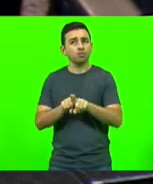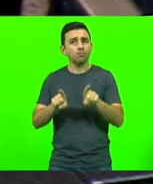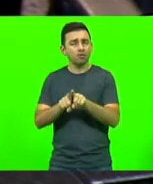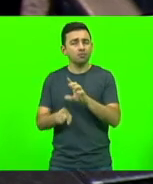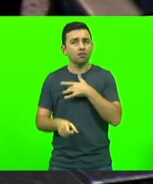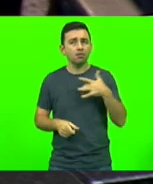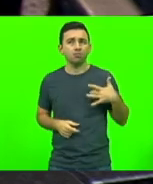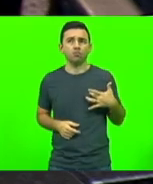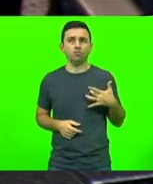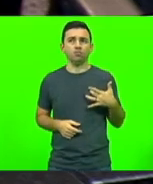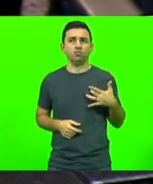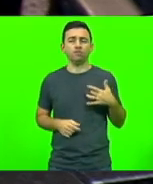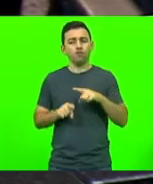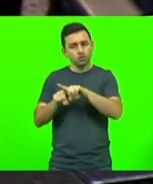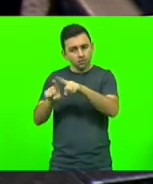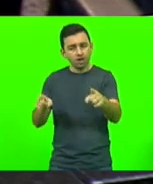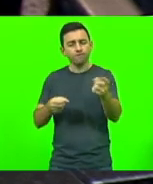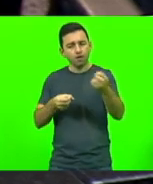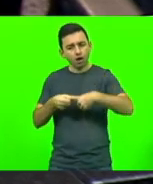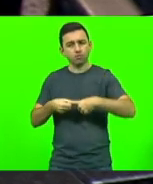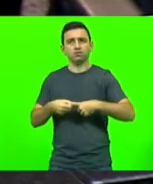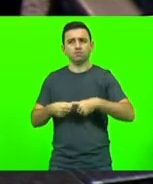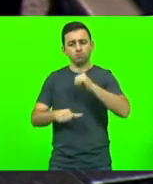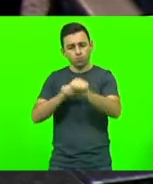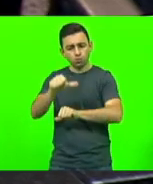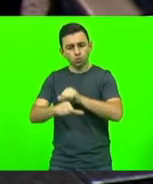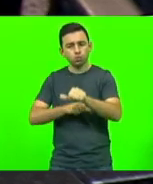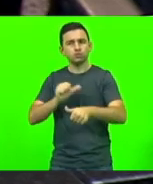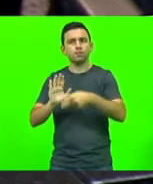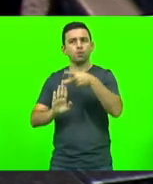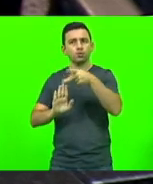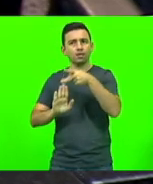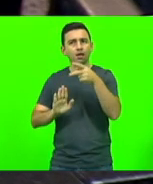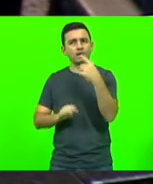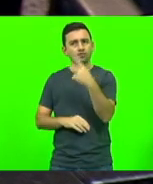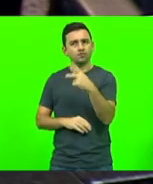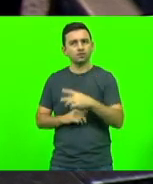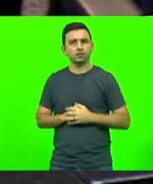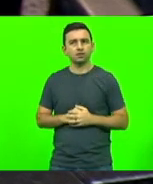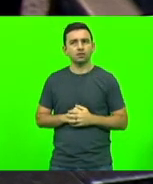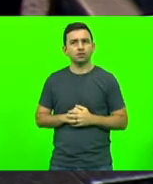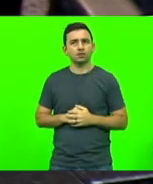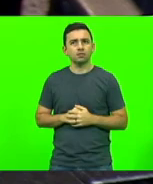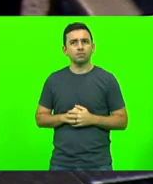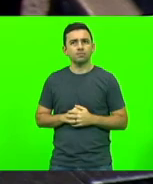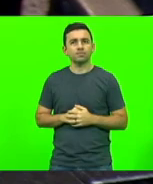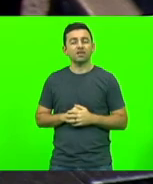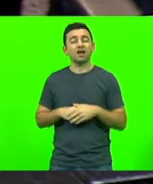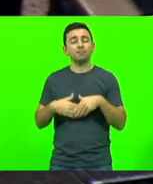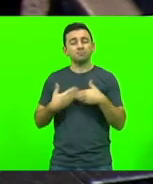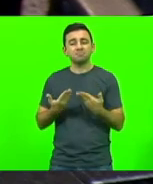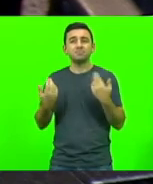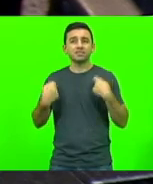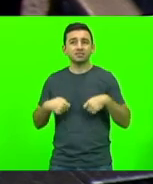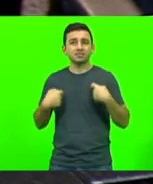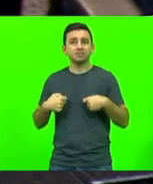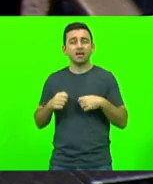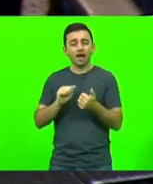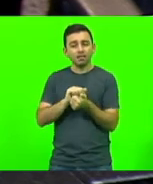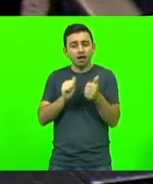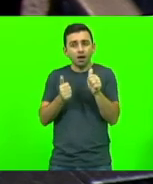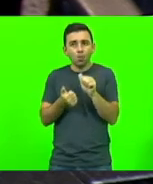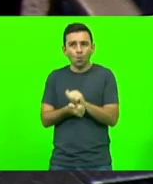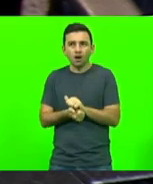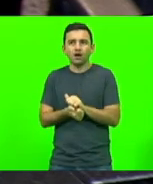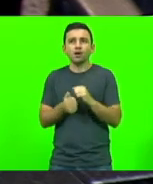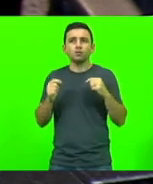Saúde. Voltem atrás, atualizem a portaria de vocês para ao menos adequar ao